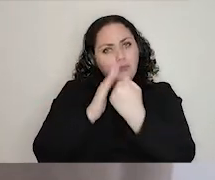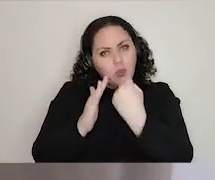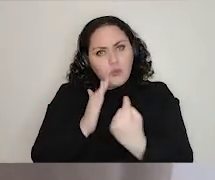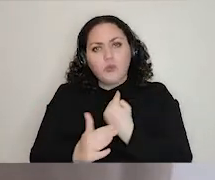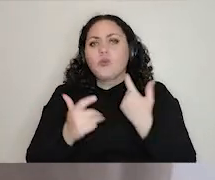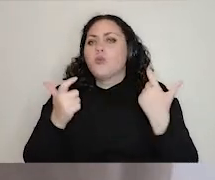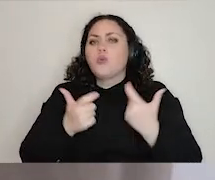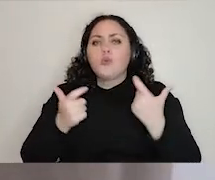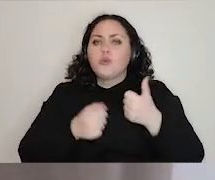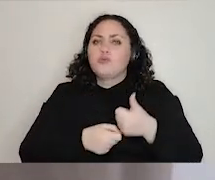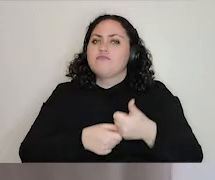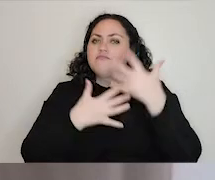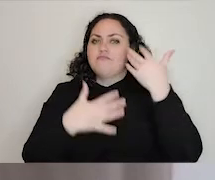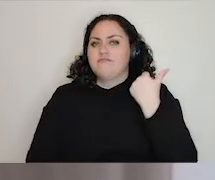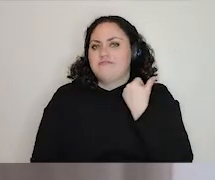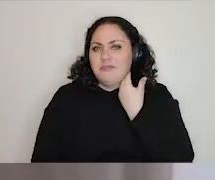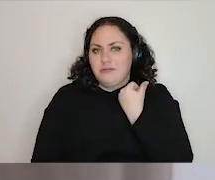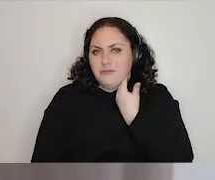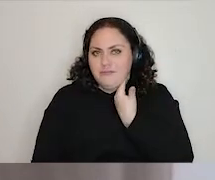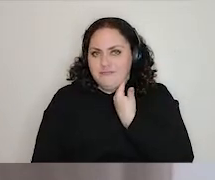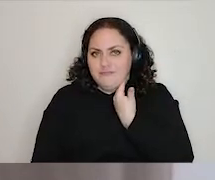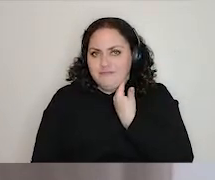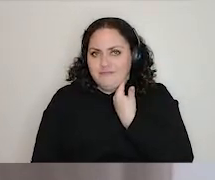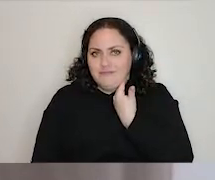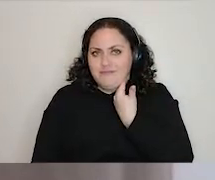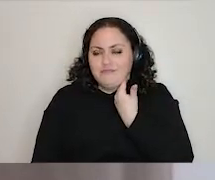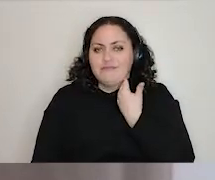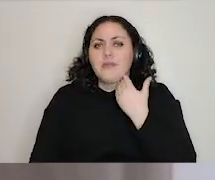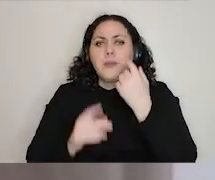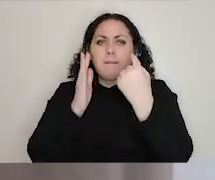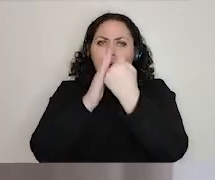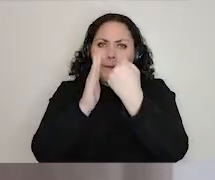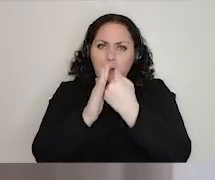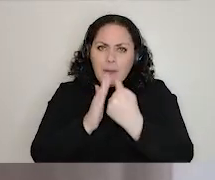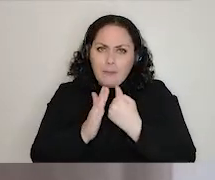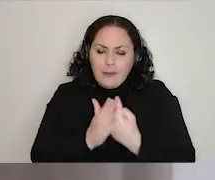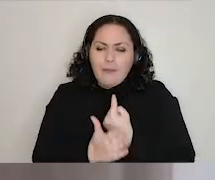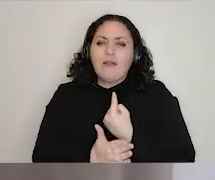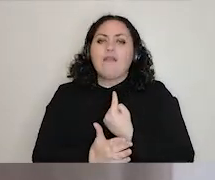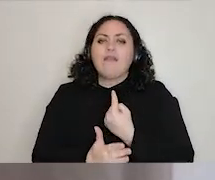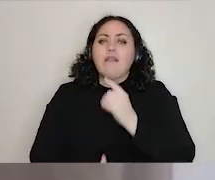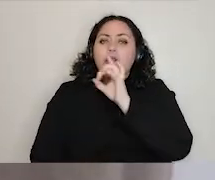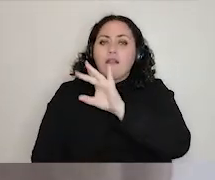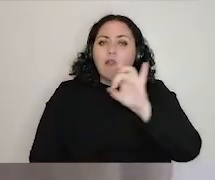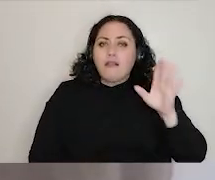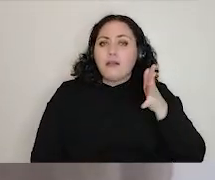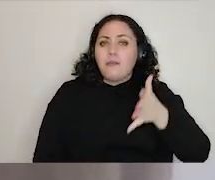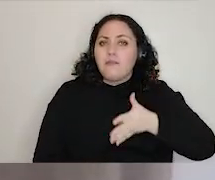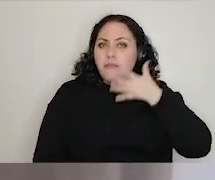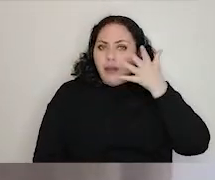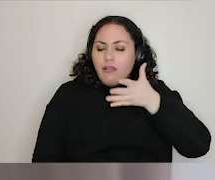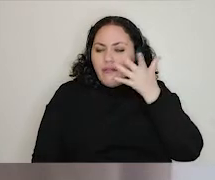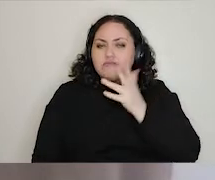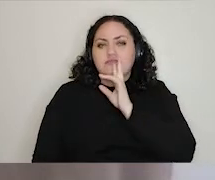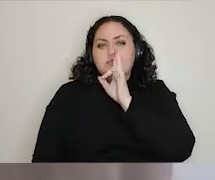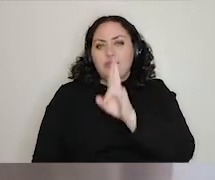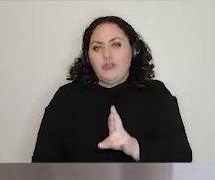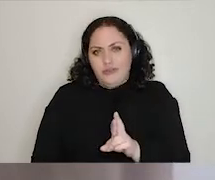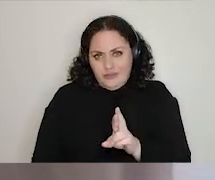podem estar enviando no chat, que todas as perguntas serão respondidas ao final de cada